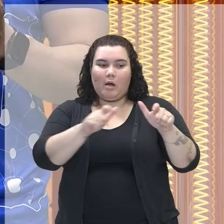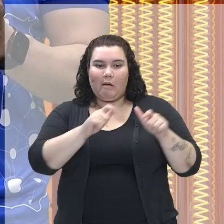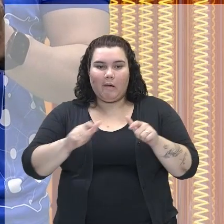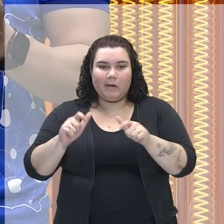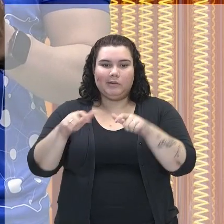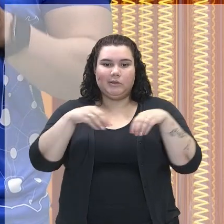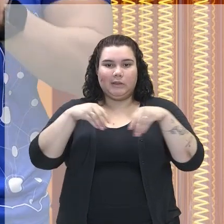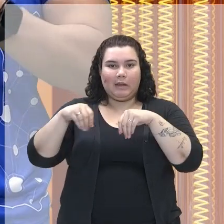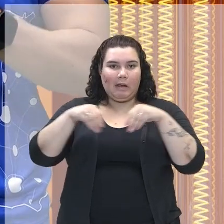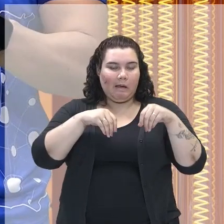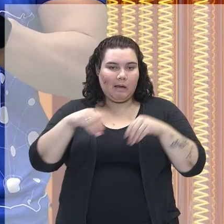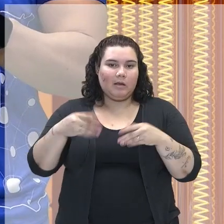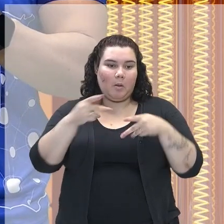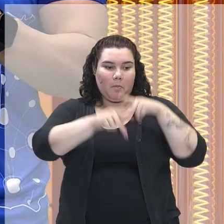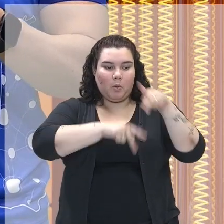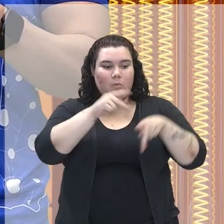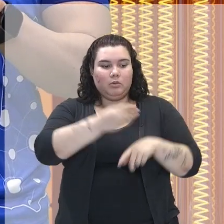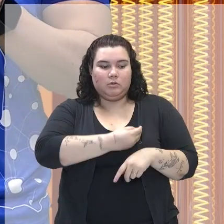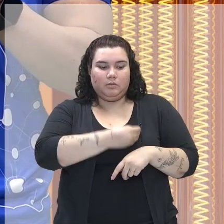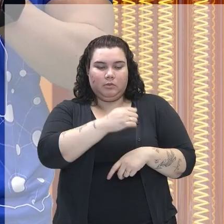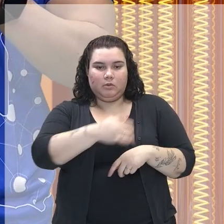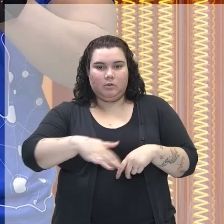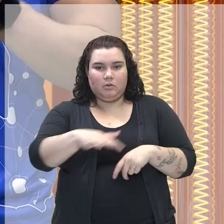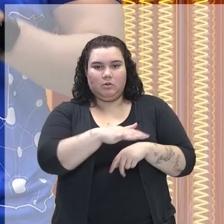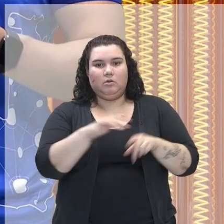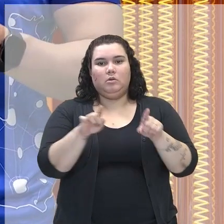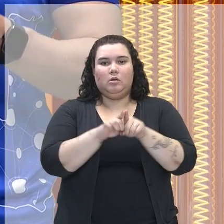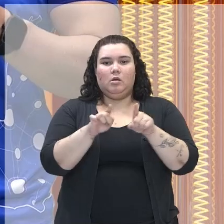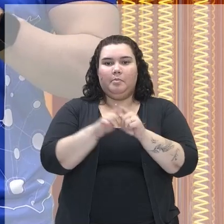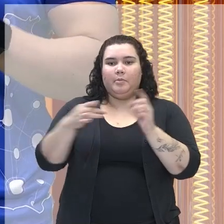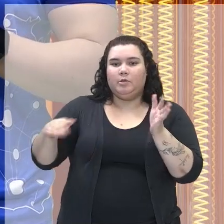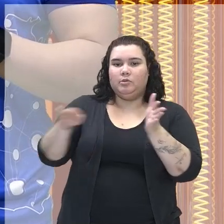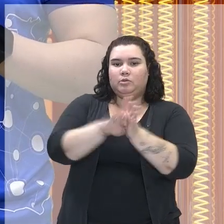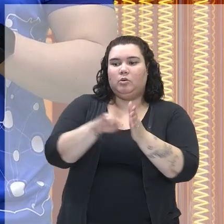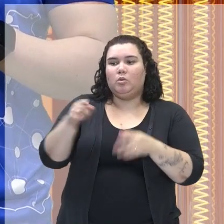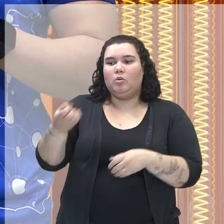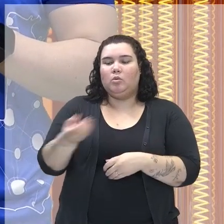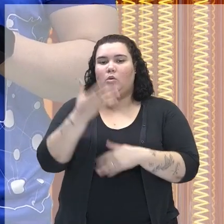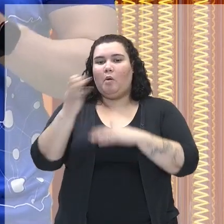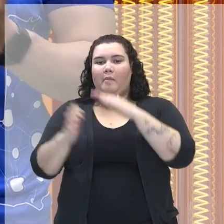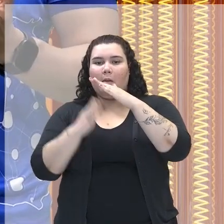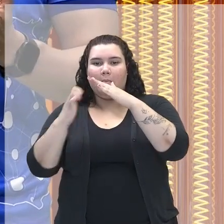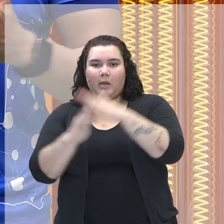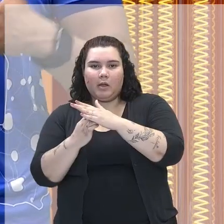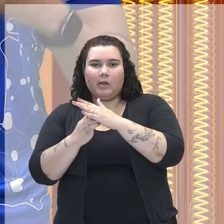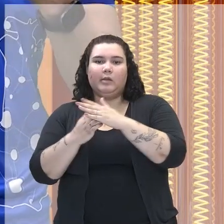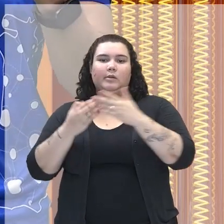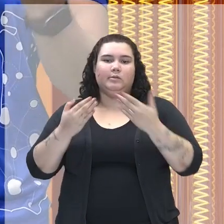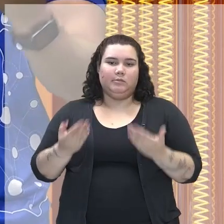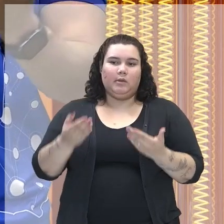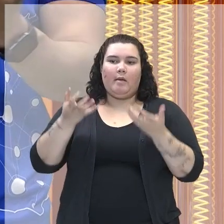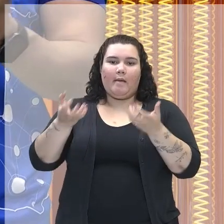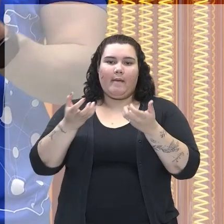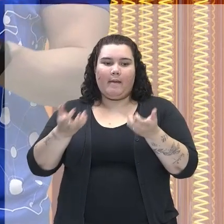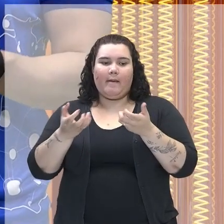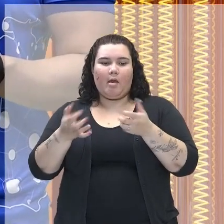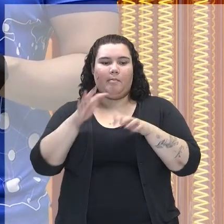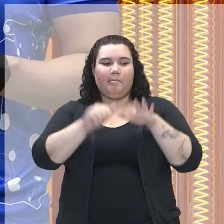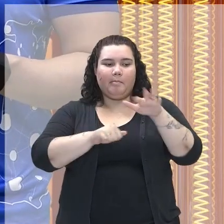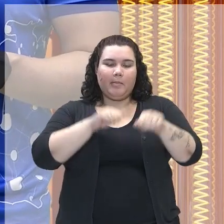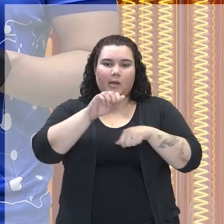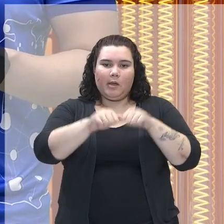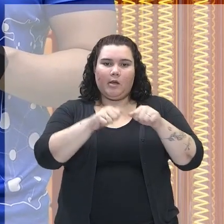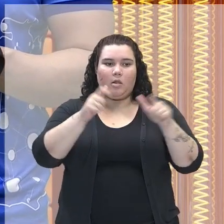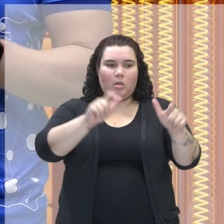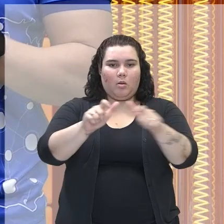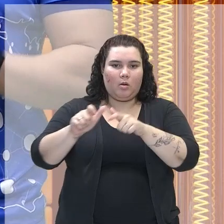por parte da população que vive aqui, como também com a chegada desses novos atores sociais, que acabam criando essas